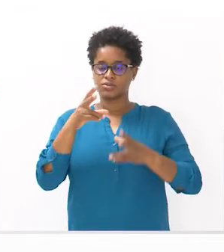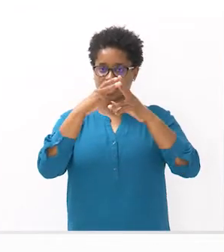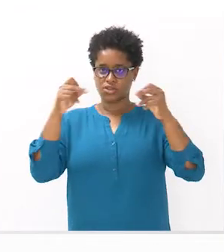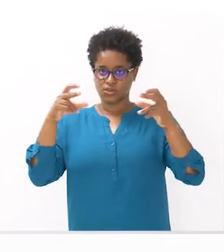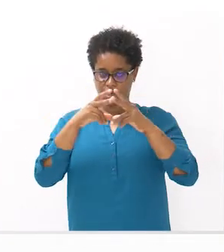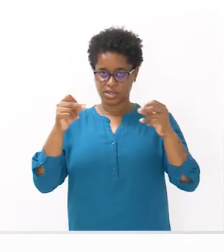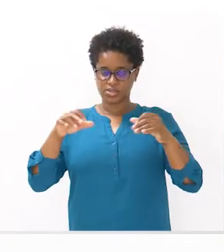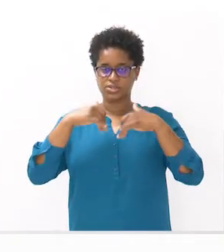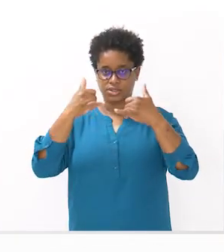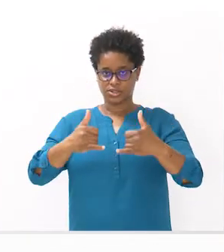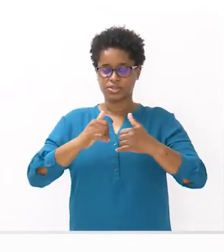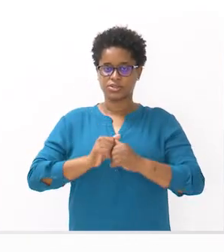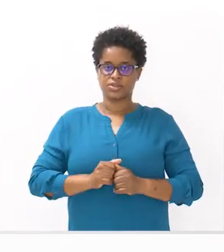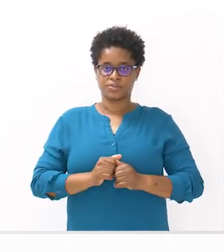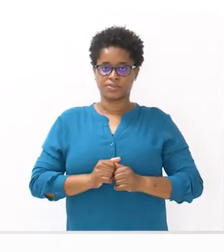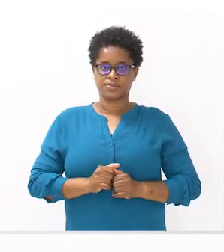frases seguintes.